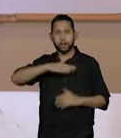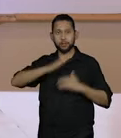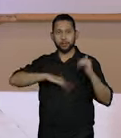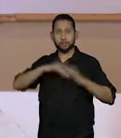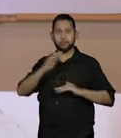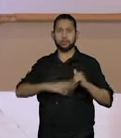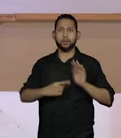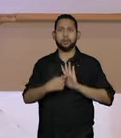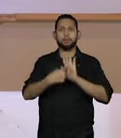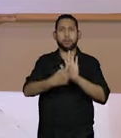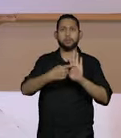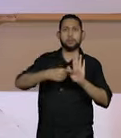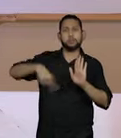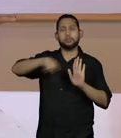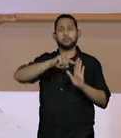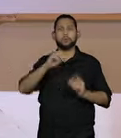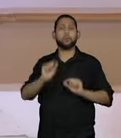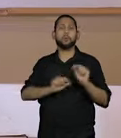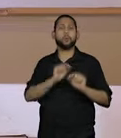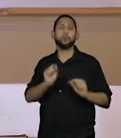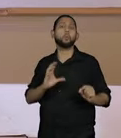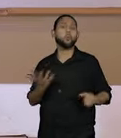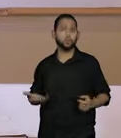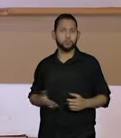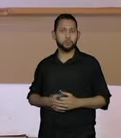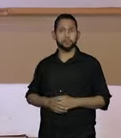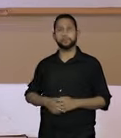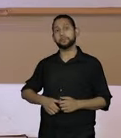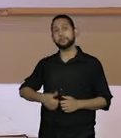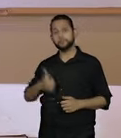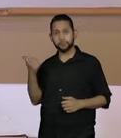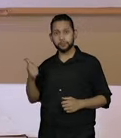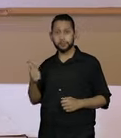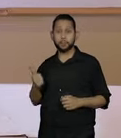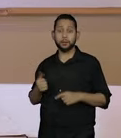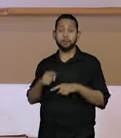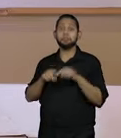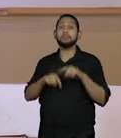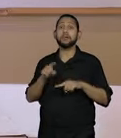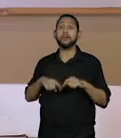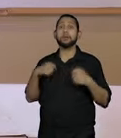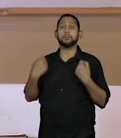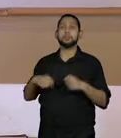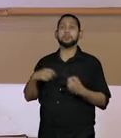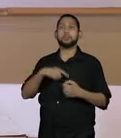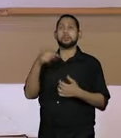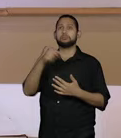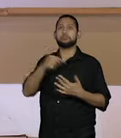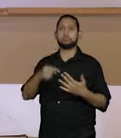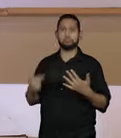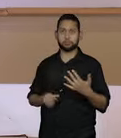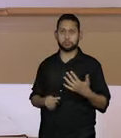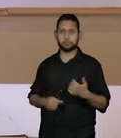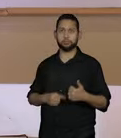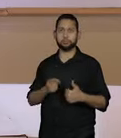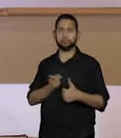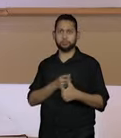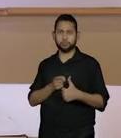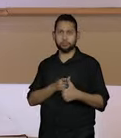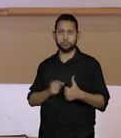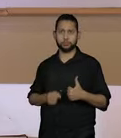experimento, como ele acontece. Nesse experimento, quais os materiais que a gente vai utilizar? Então a gente